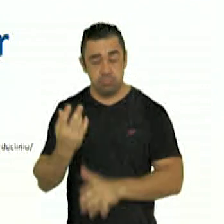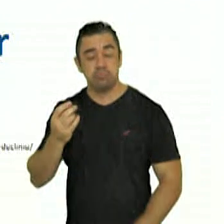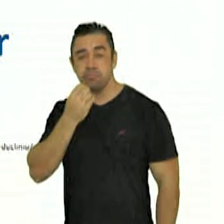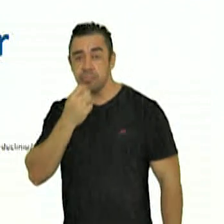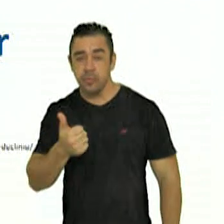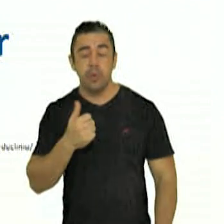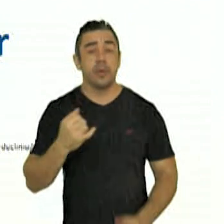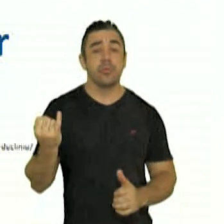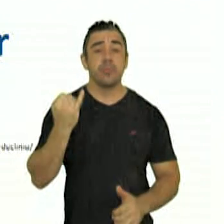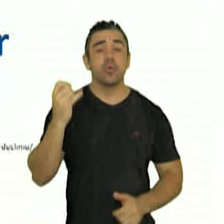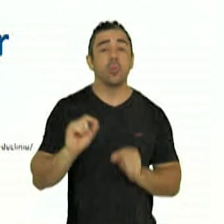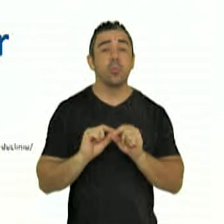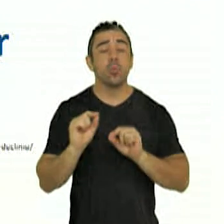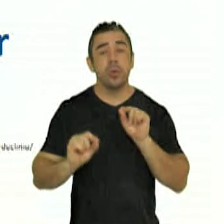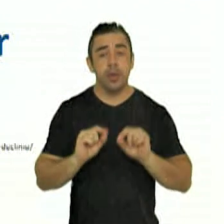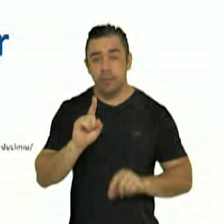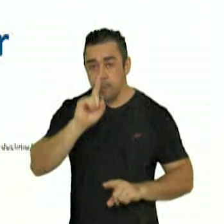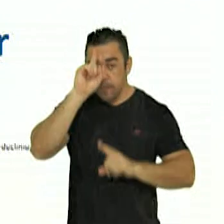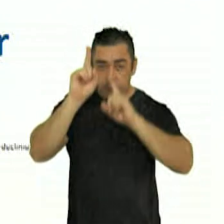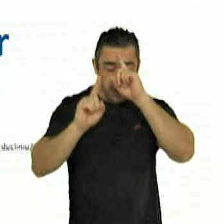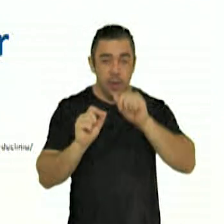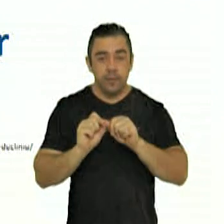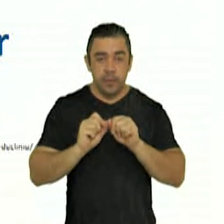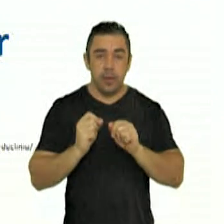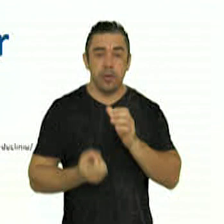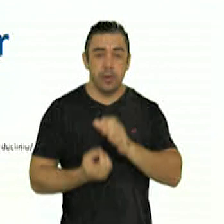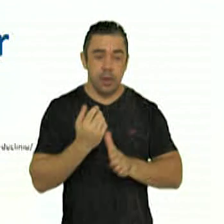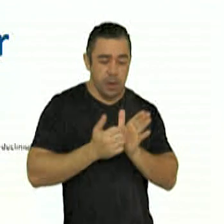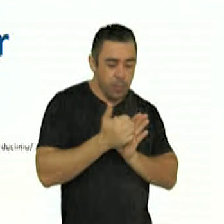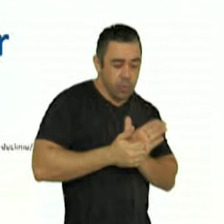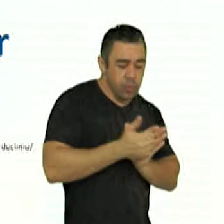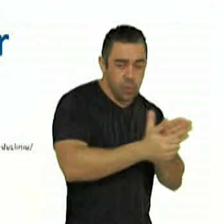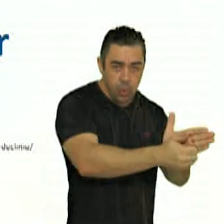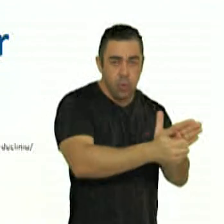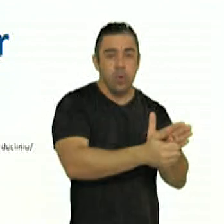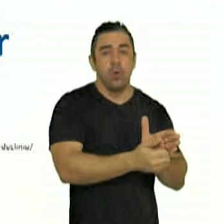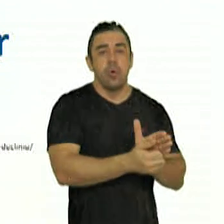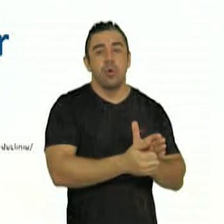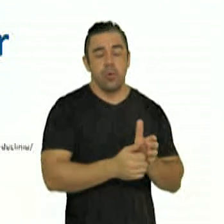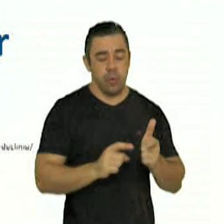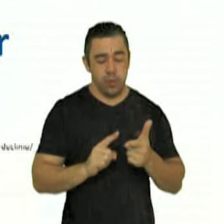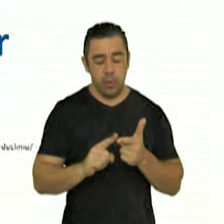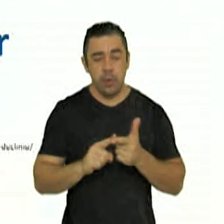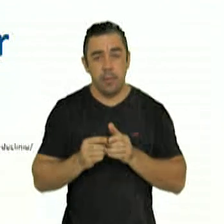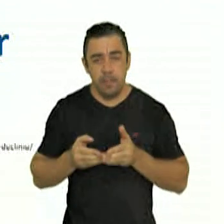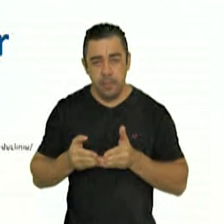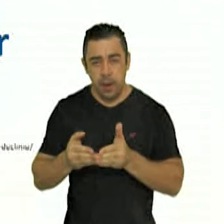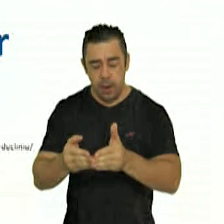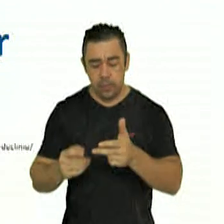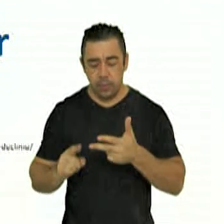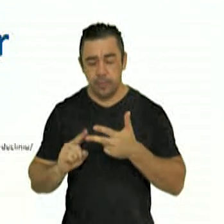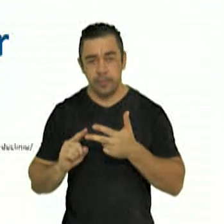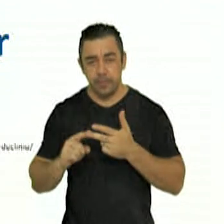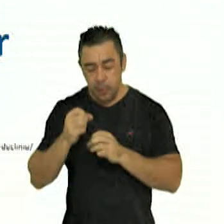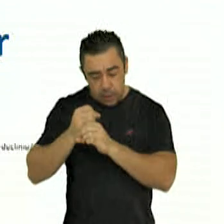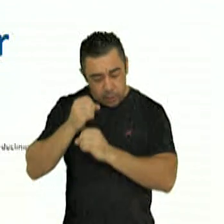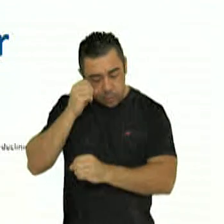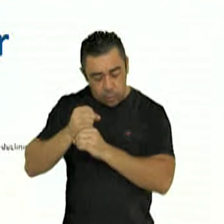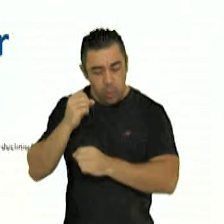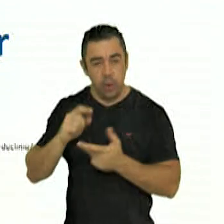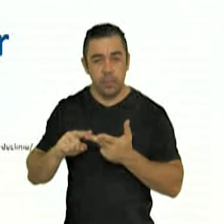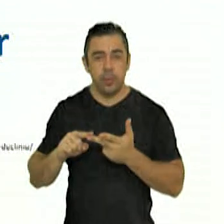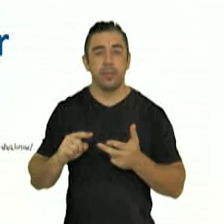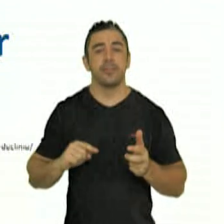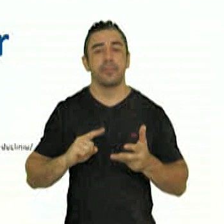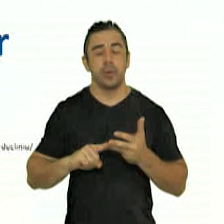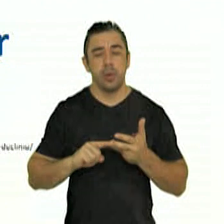as invenções que surgiram, né? Locomotiva a vapor, o barco a vapor, o estetoscópio, o gerador de energia e o